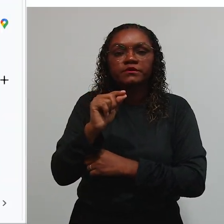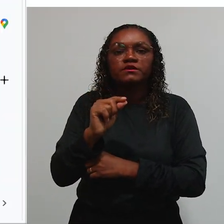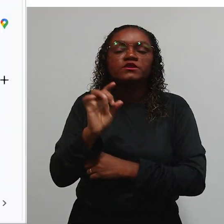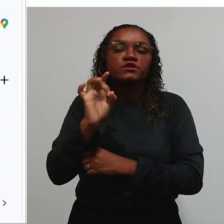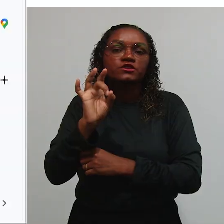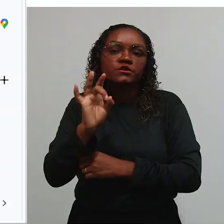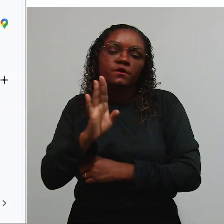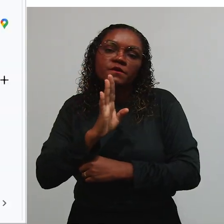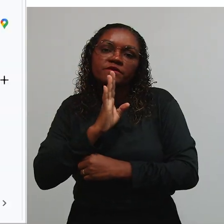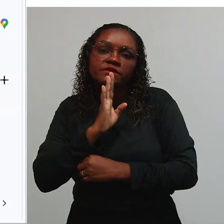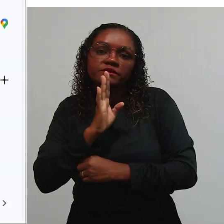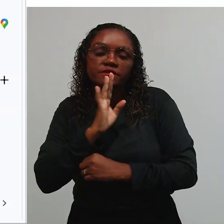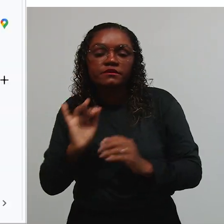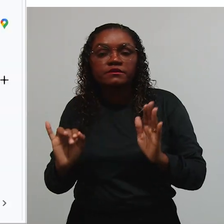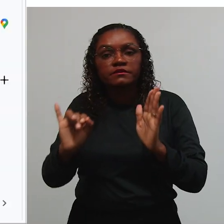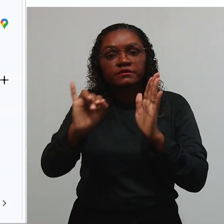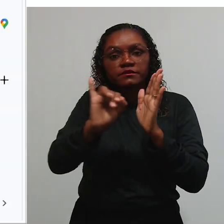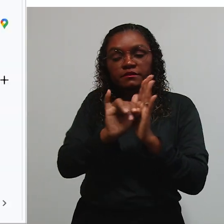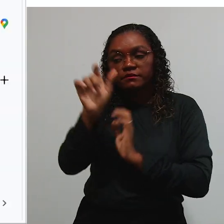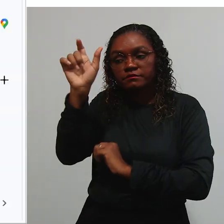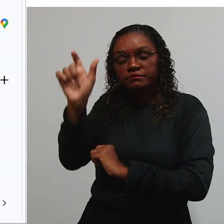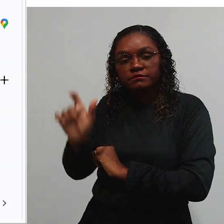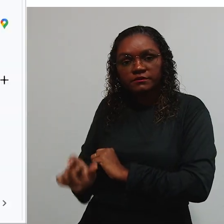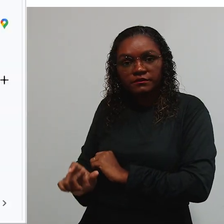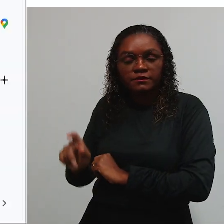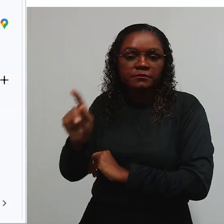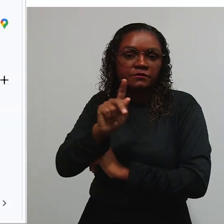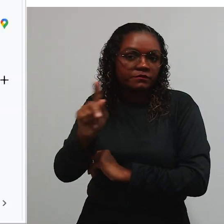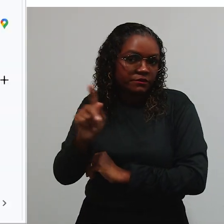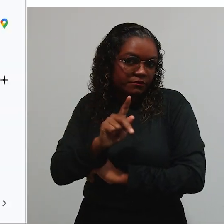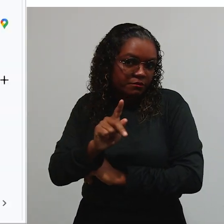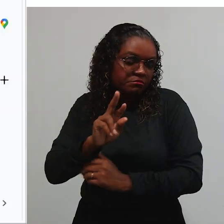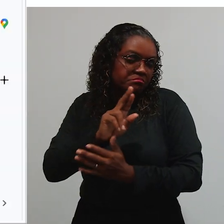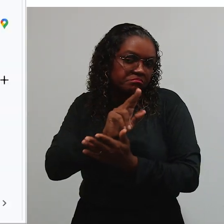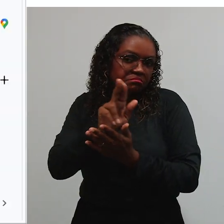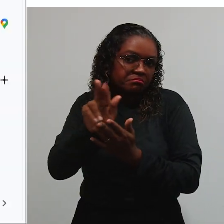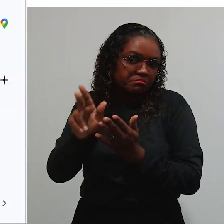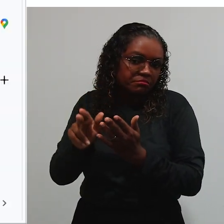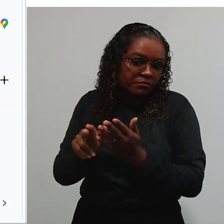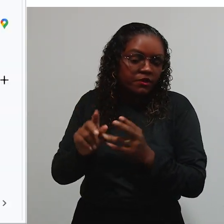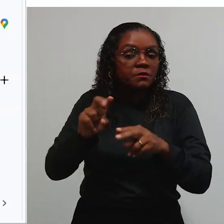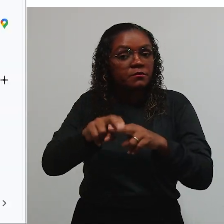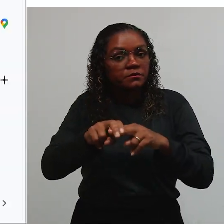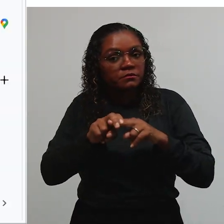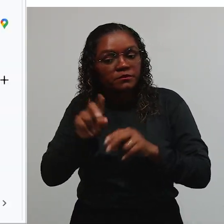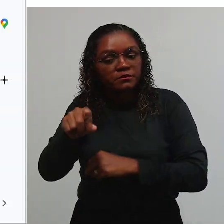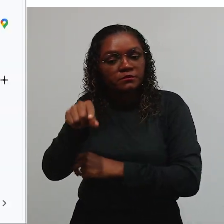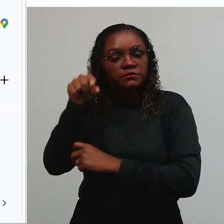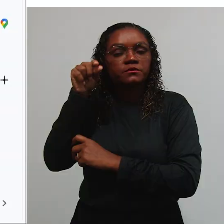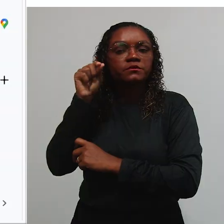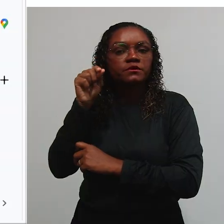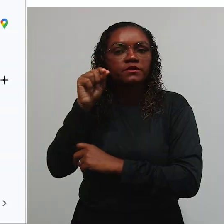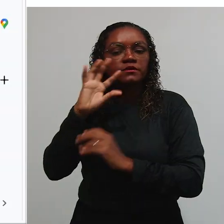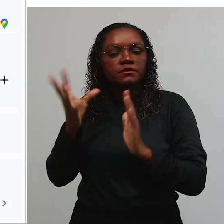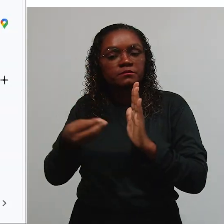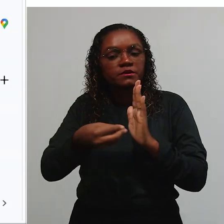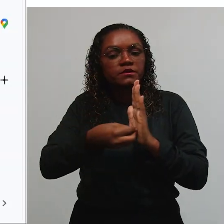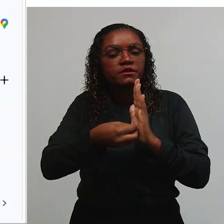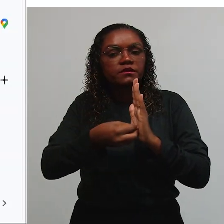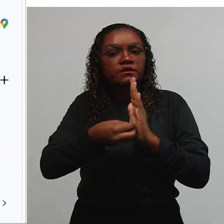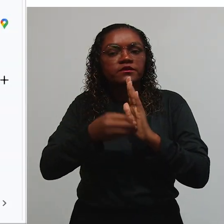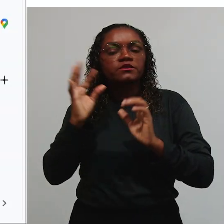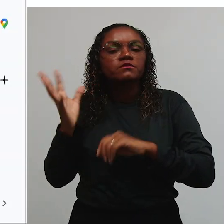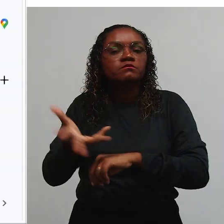busca conhecer a identidade desse professor, etc. e tal. Optamos por uma abordagem